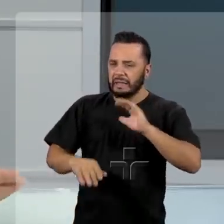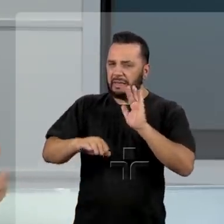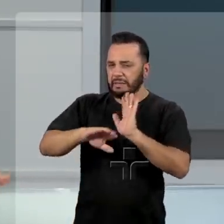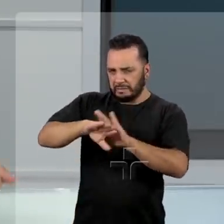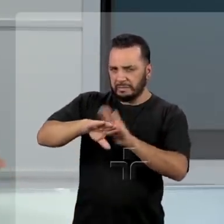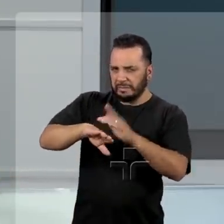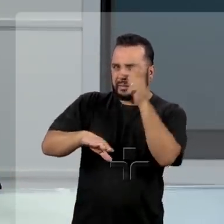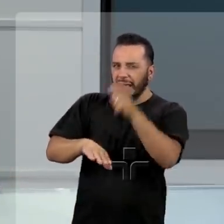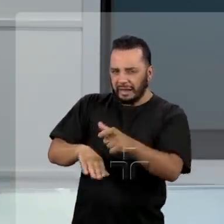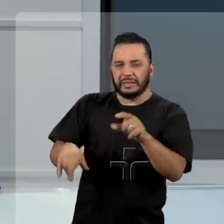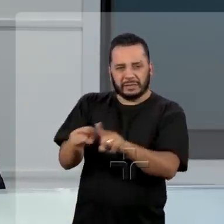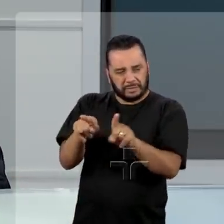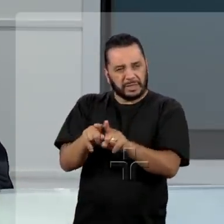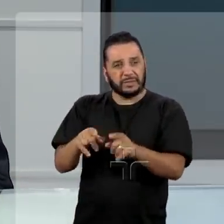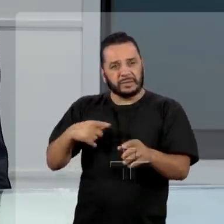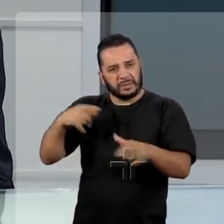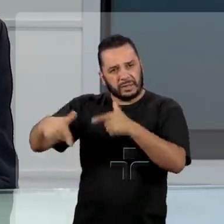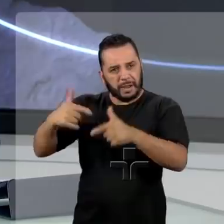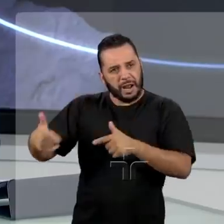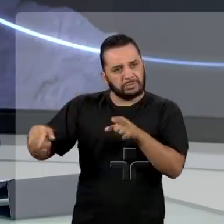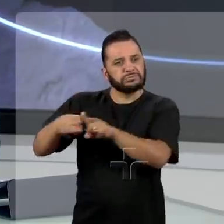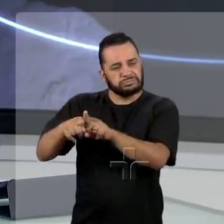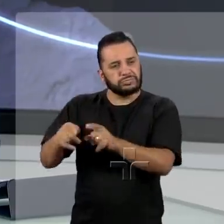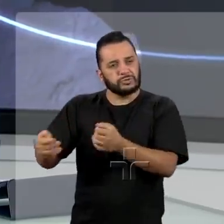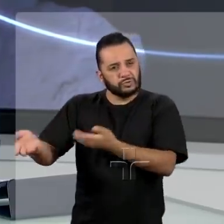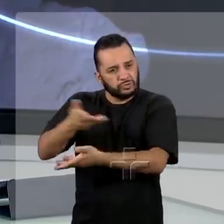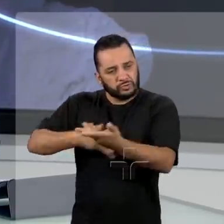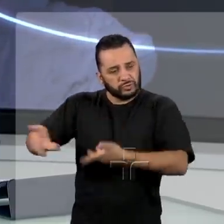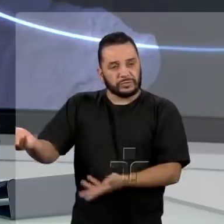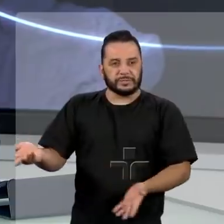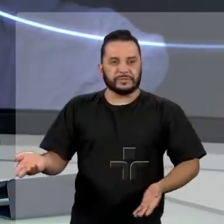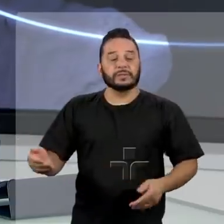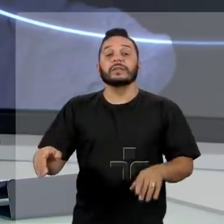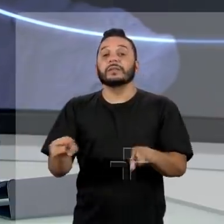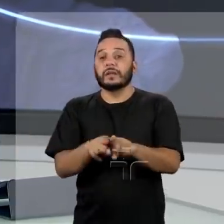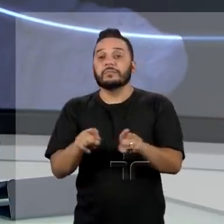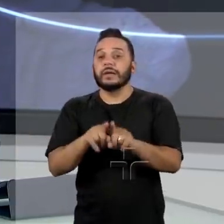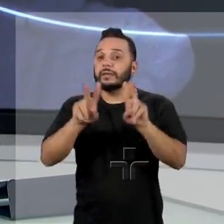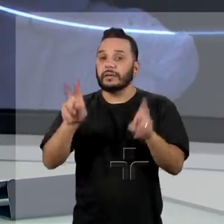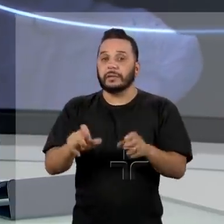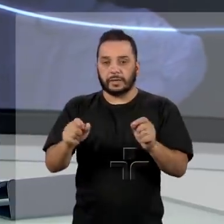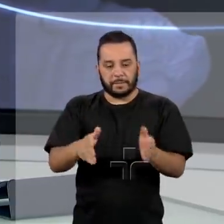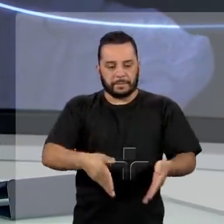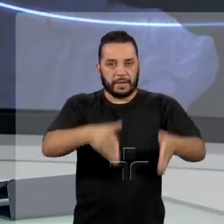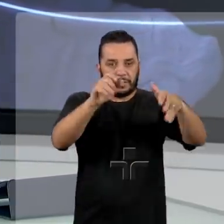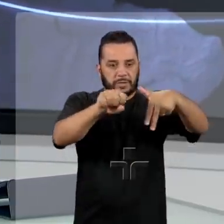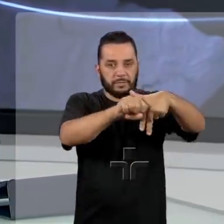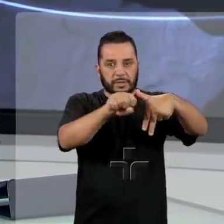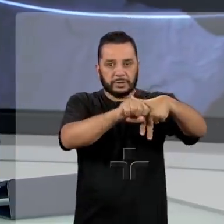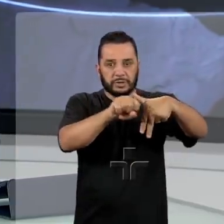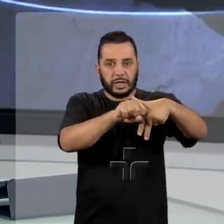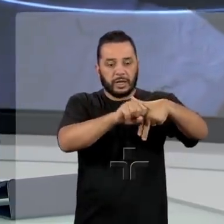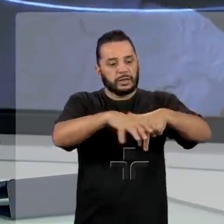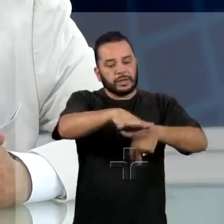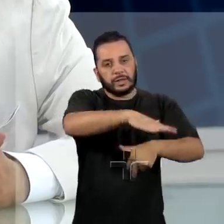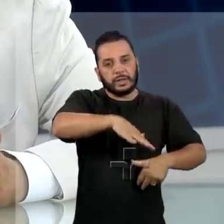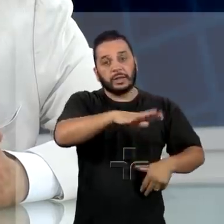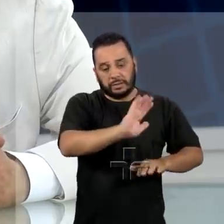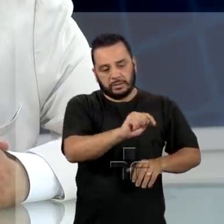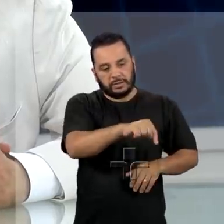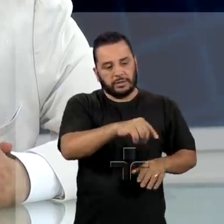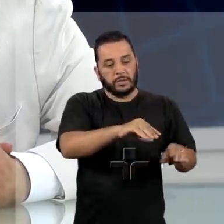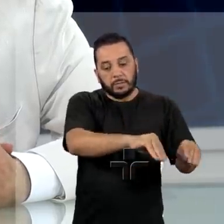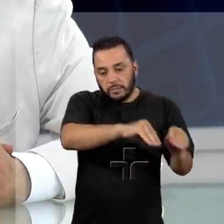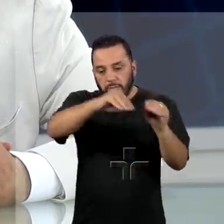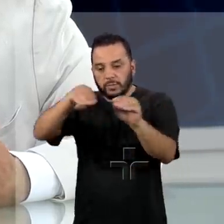Vamos trabalhar uma agenda positiva. Bolsonaro também falou sobre a mudança da embaixada brasileira de Tel Aviv para Jerusalém. Então, eu comentaria